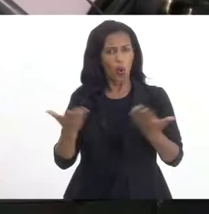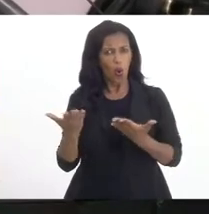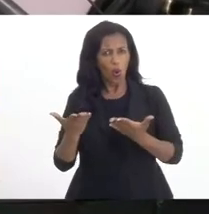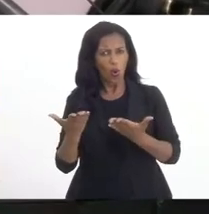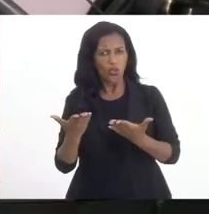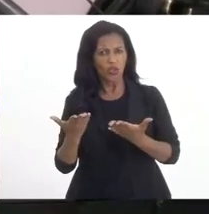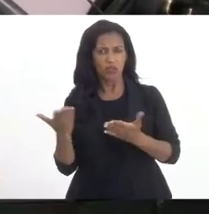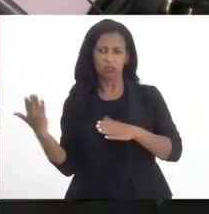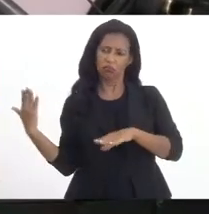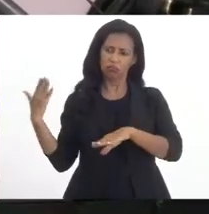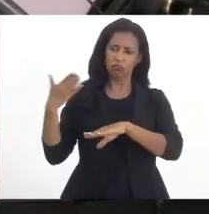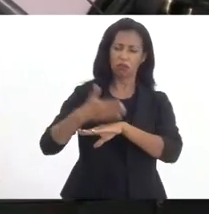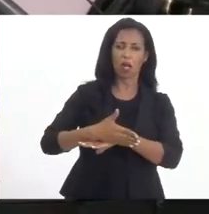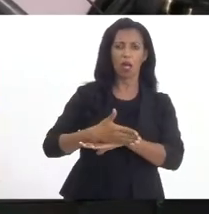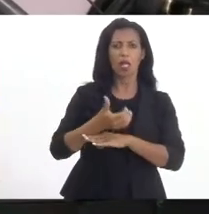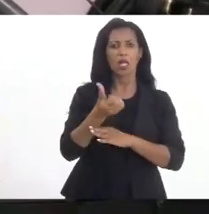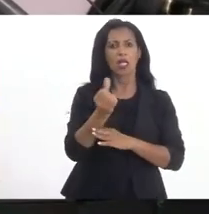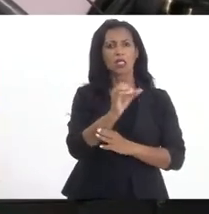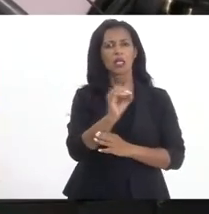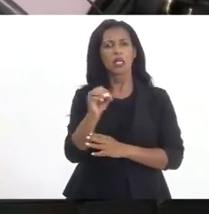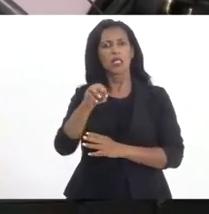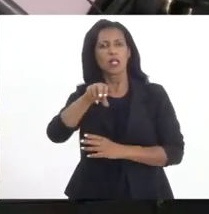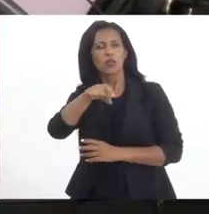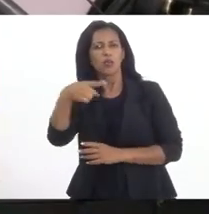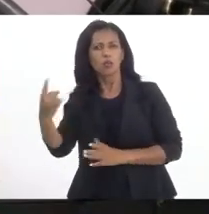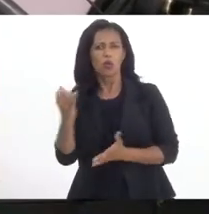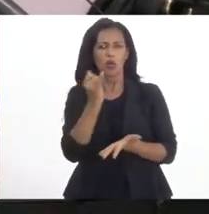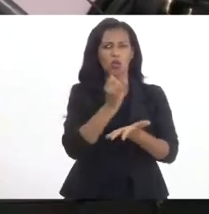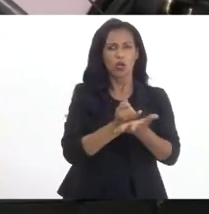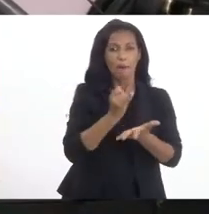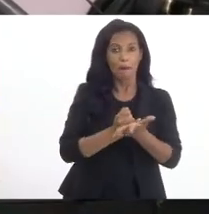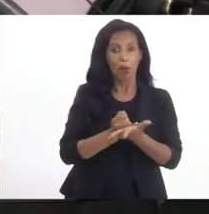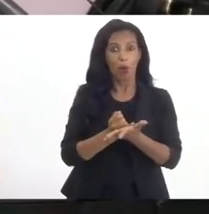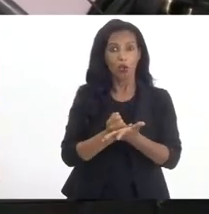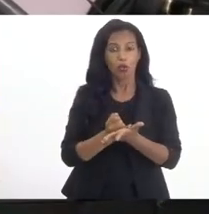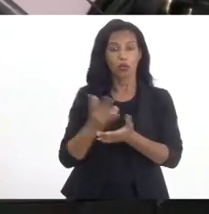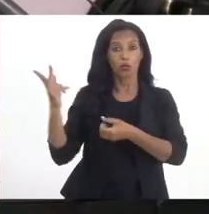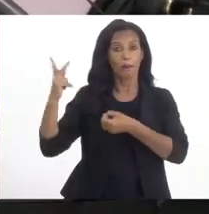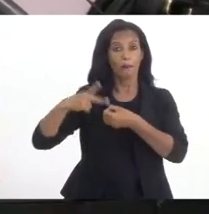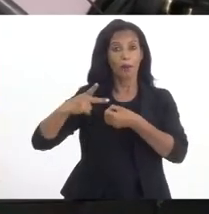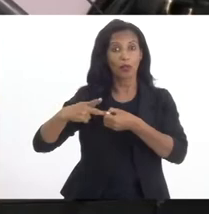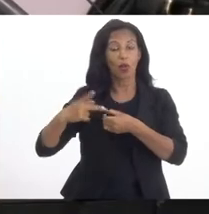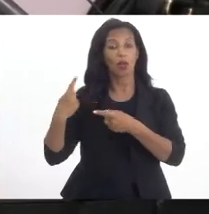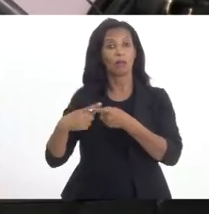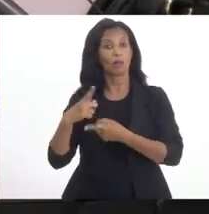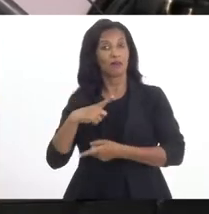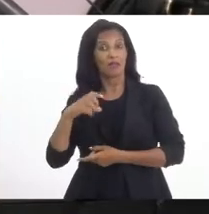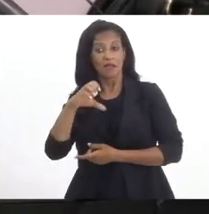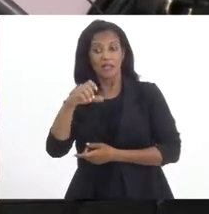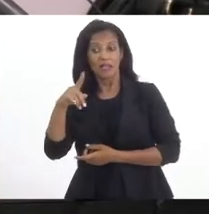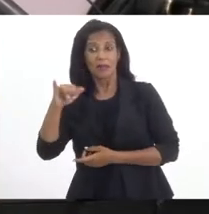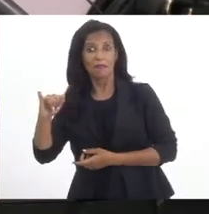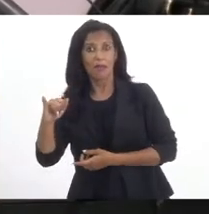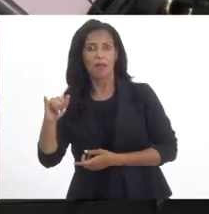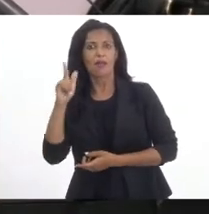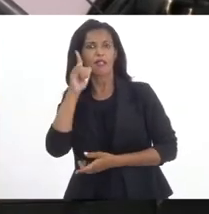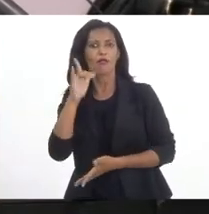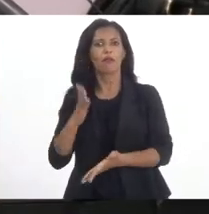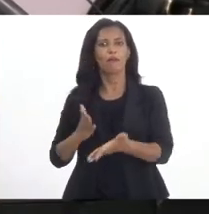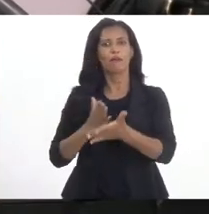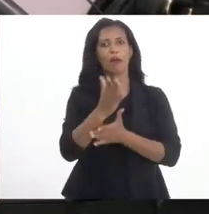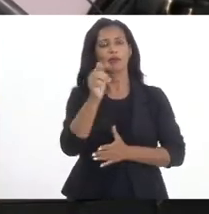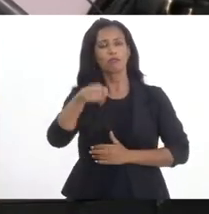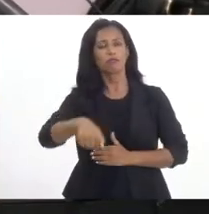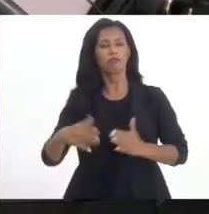600 milhões de ICMS do petróleo, é porque teve a CPI, que ontem foi aprovada aqui nessa